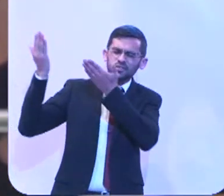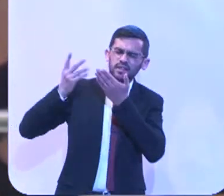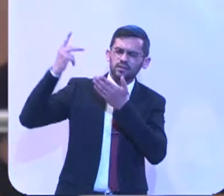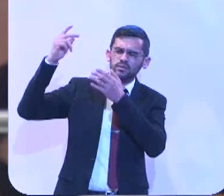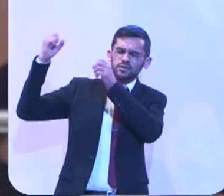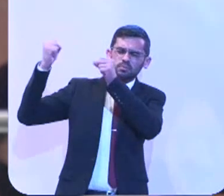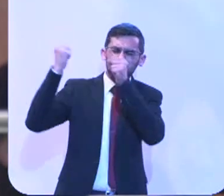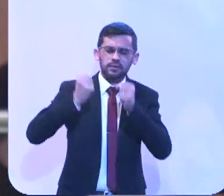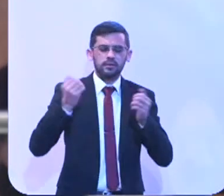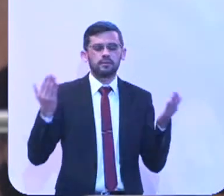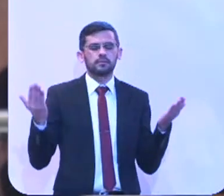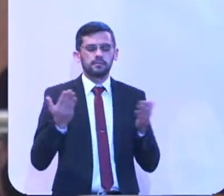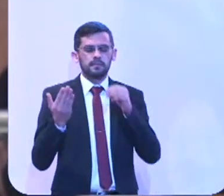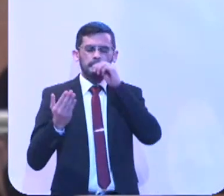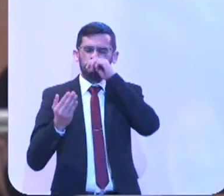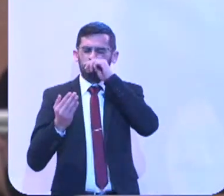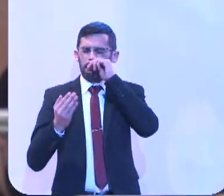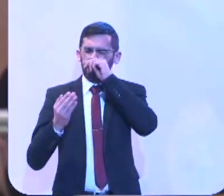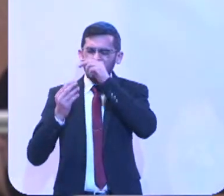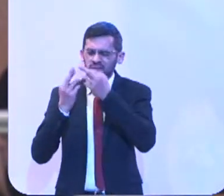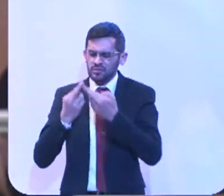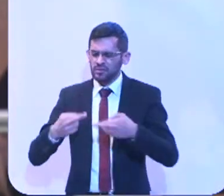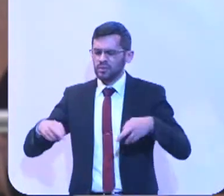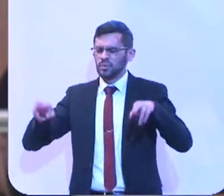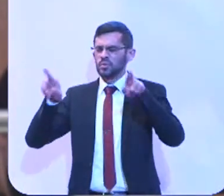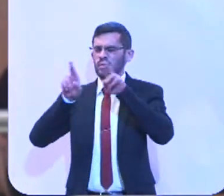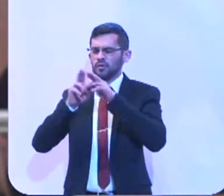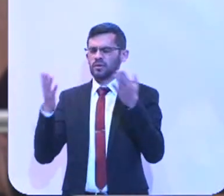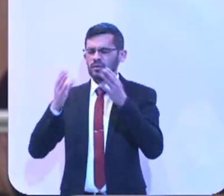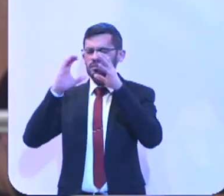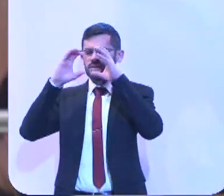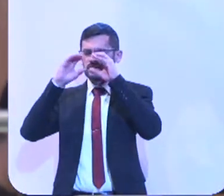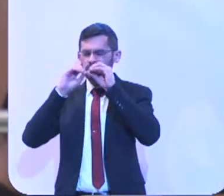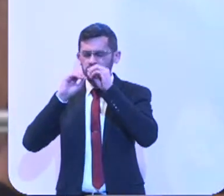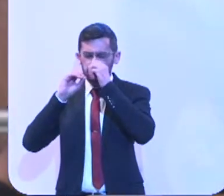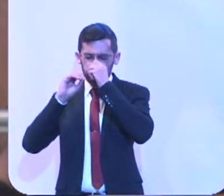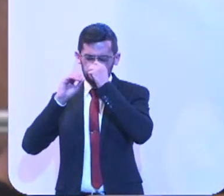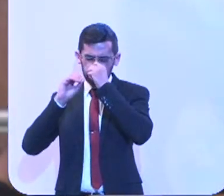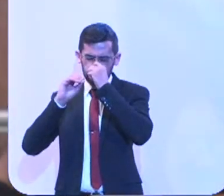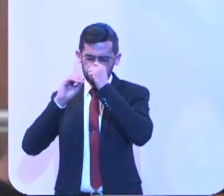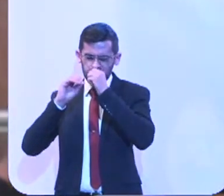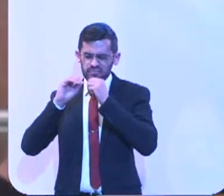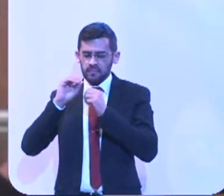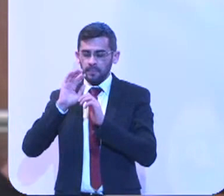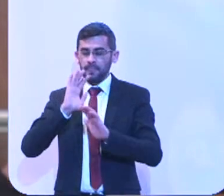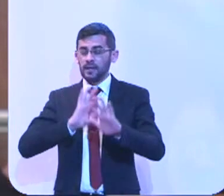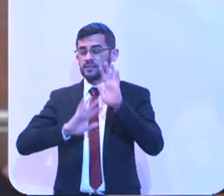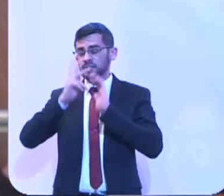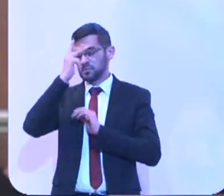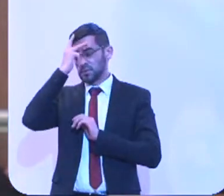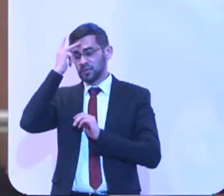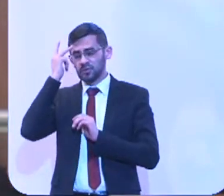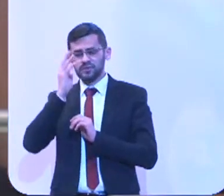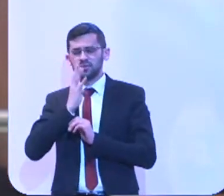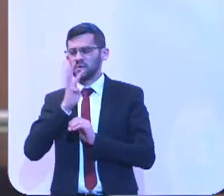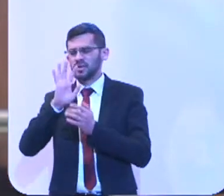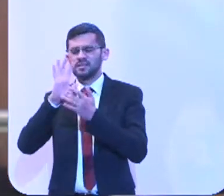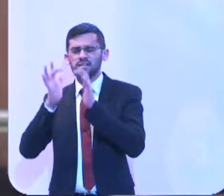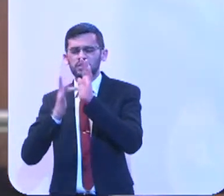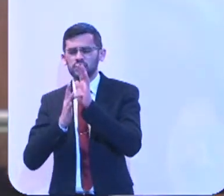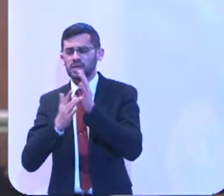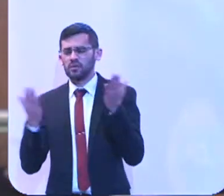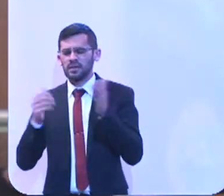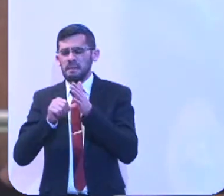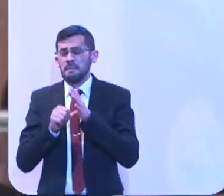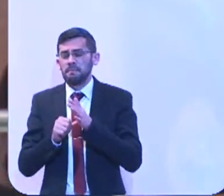teu poder agora e nos renova nesta noite. Aqueles que não conhecem Jesus estão ouvindo